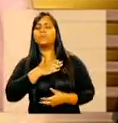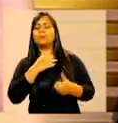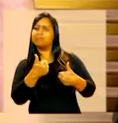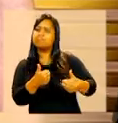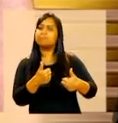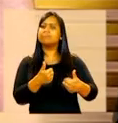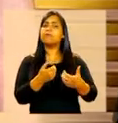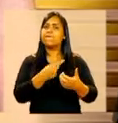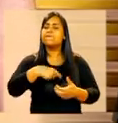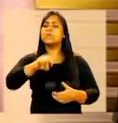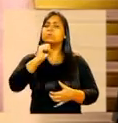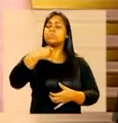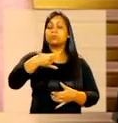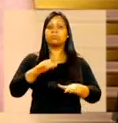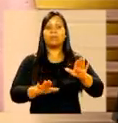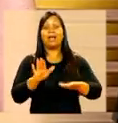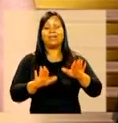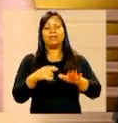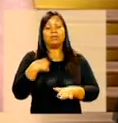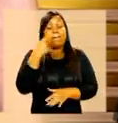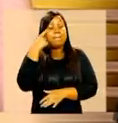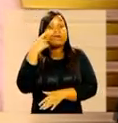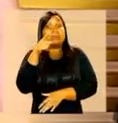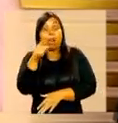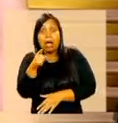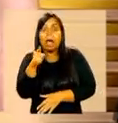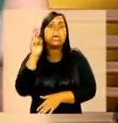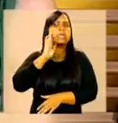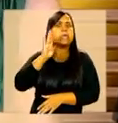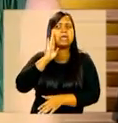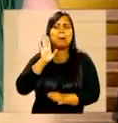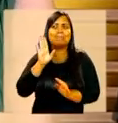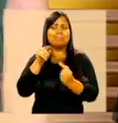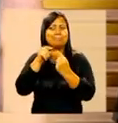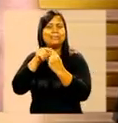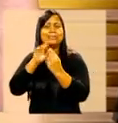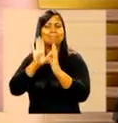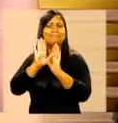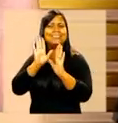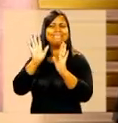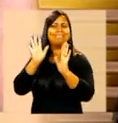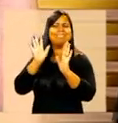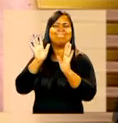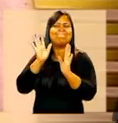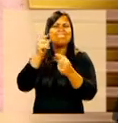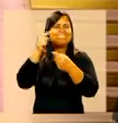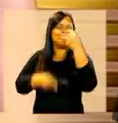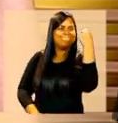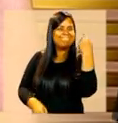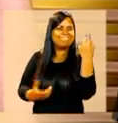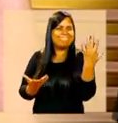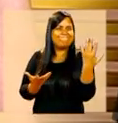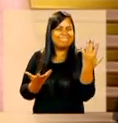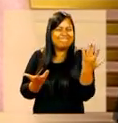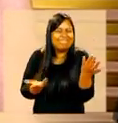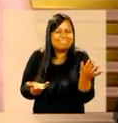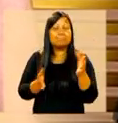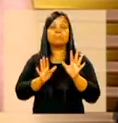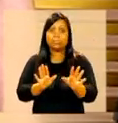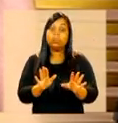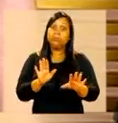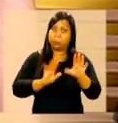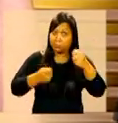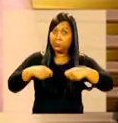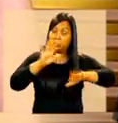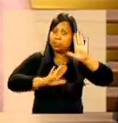mesmo que você espera, porque muitas vezes a gente pensa que aquele destino tem a ver com a gente e não tem nada a ver, né? Então